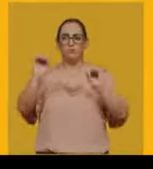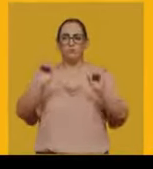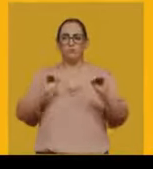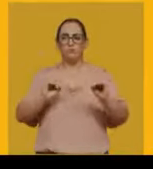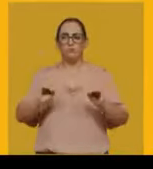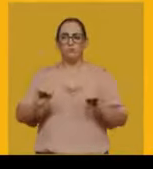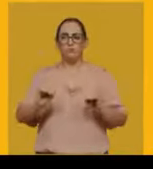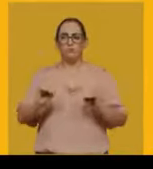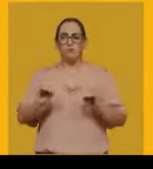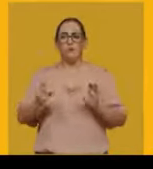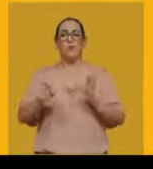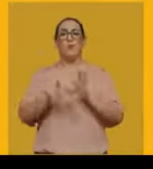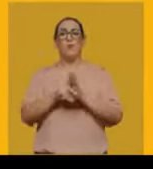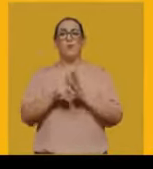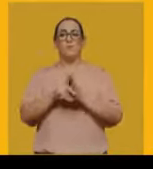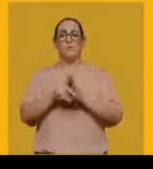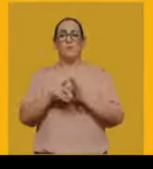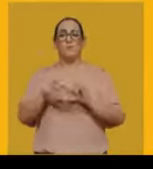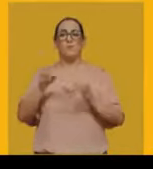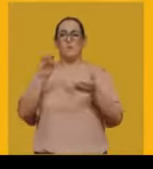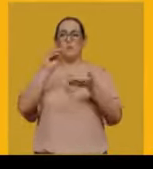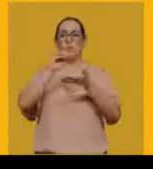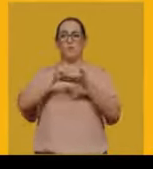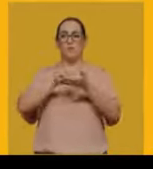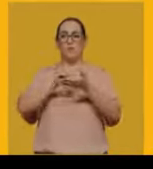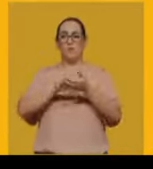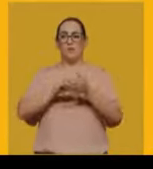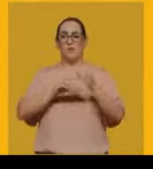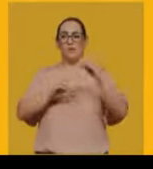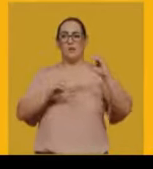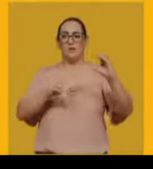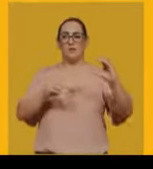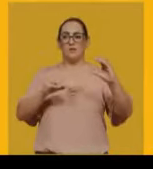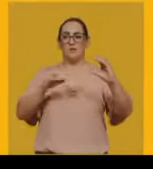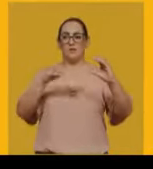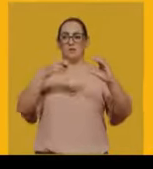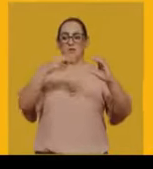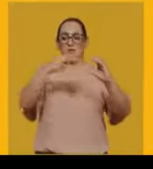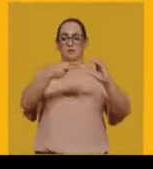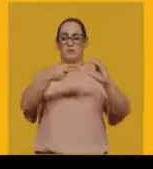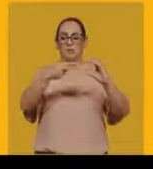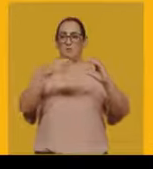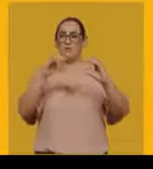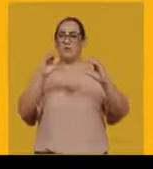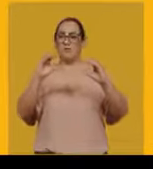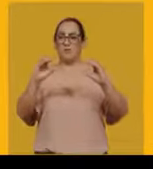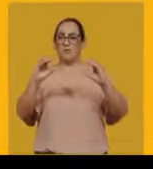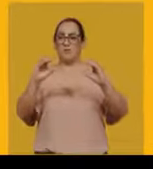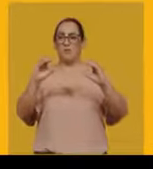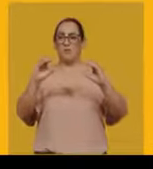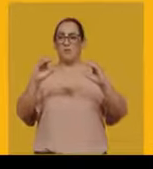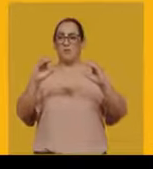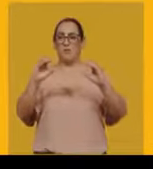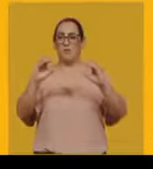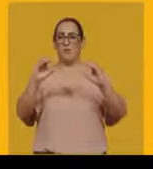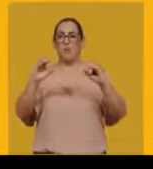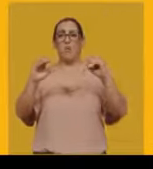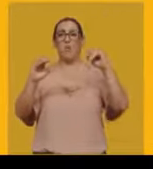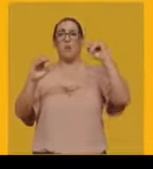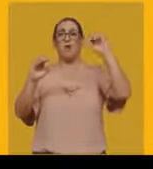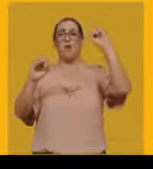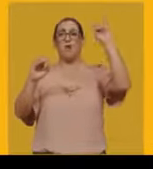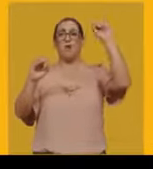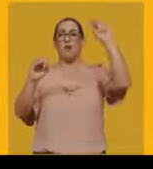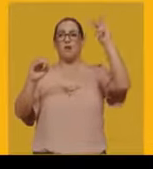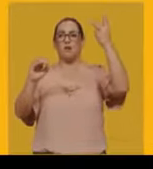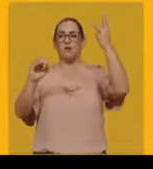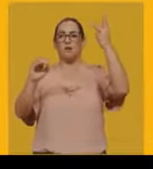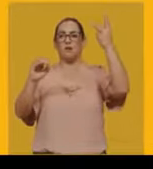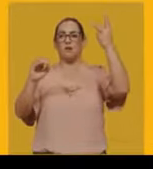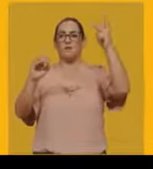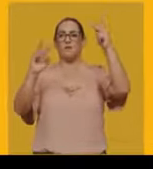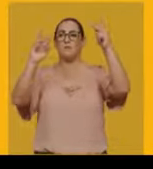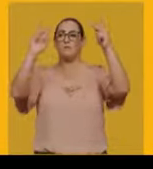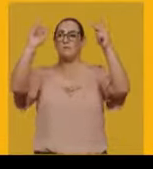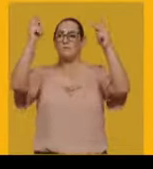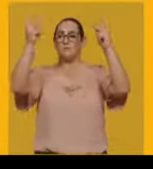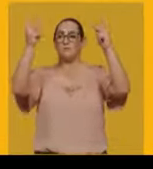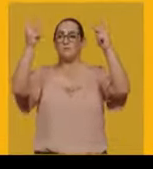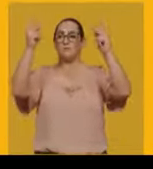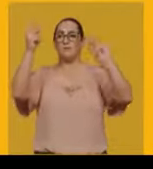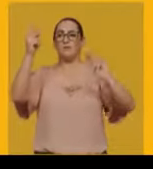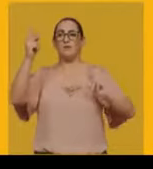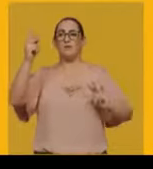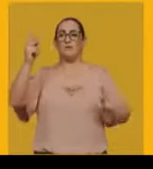trabalhando hoje, nós vamos colocar esses ligantes para cima e para baixo, ok? Então, observe que,